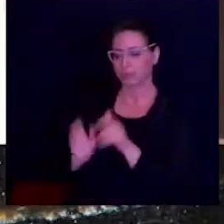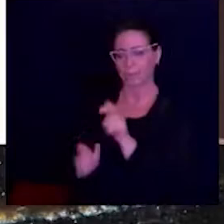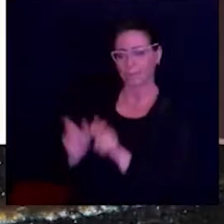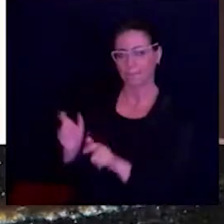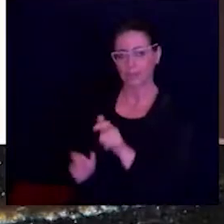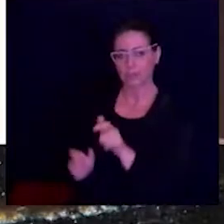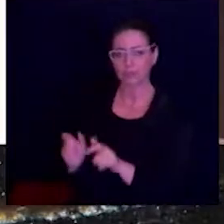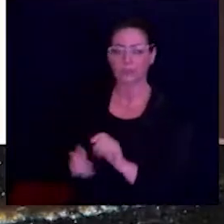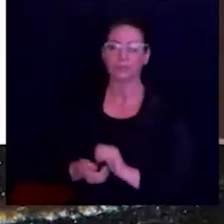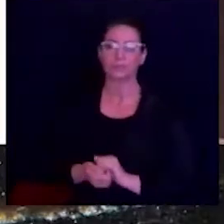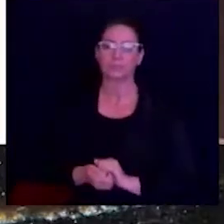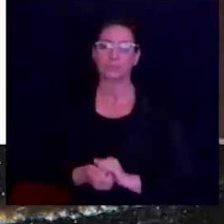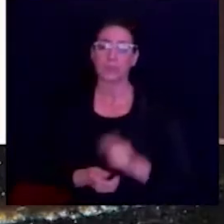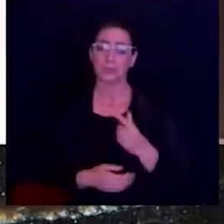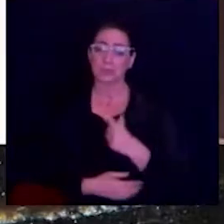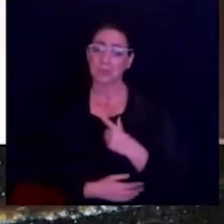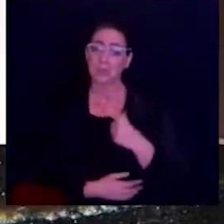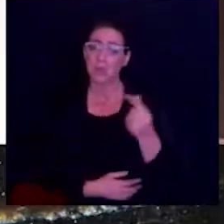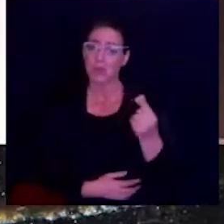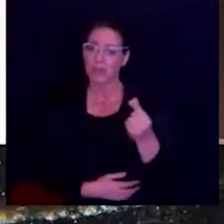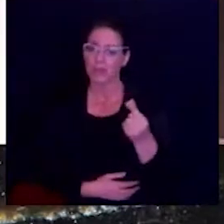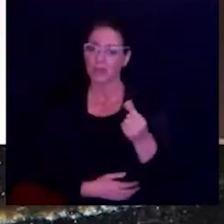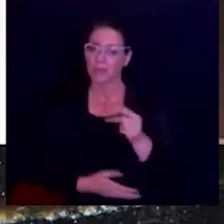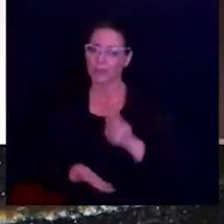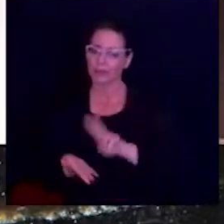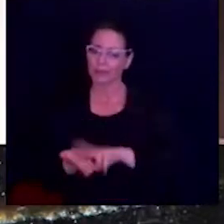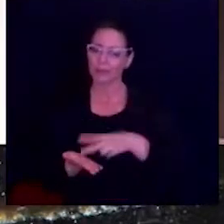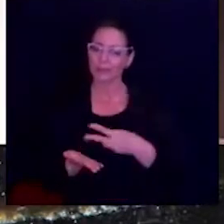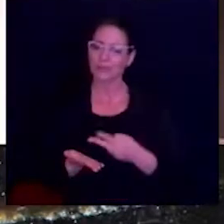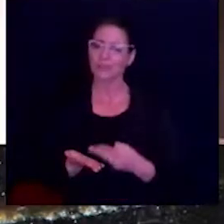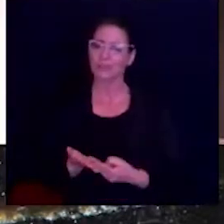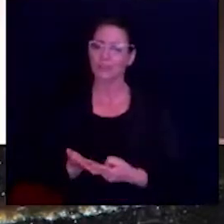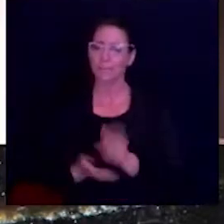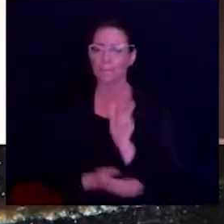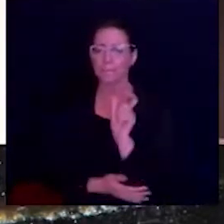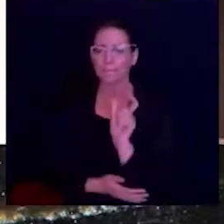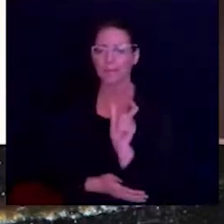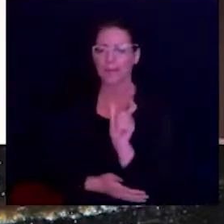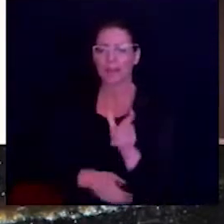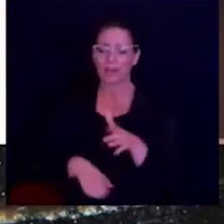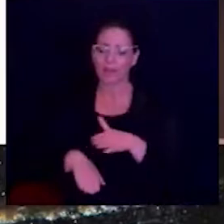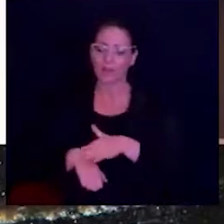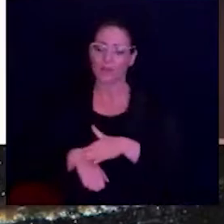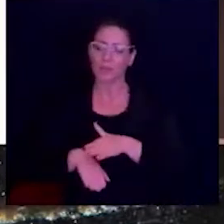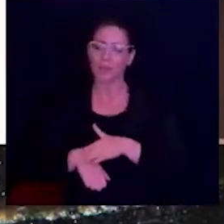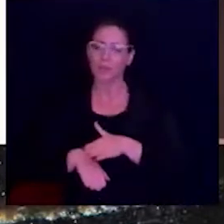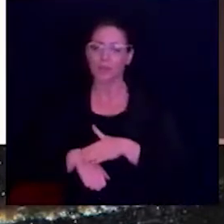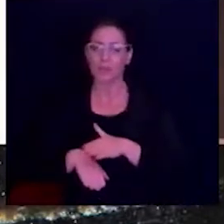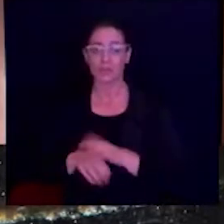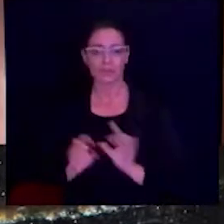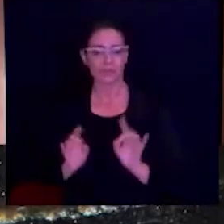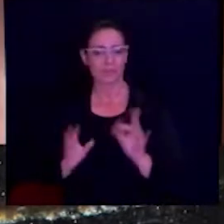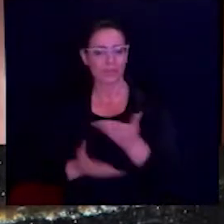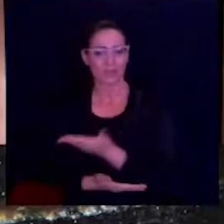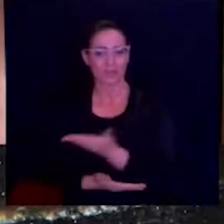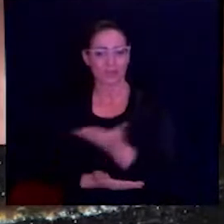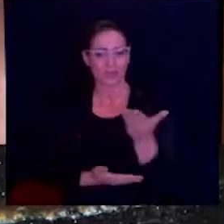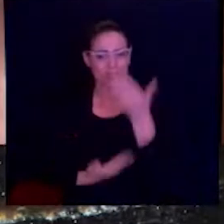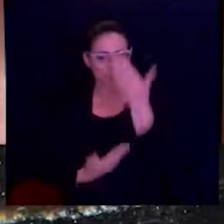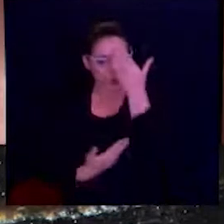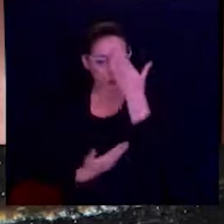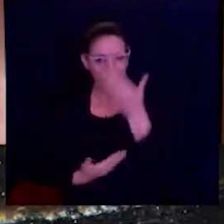escolhida para traduzir em poucas palavras o que esse momento representa para vocês. Agradeço o convite e a